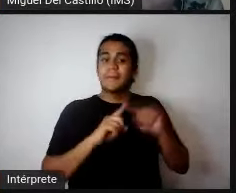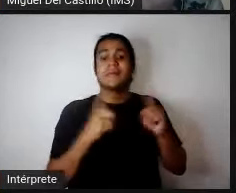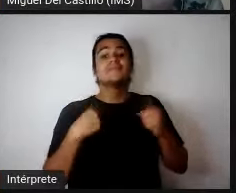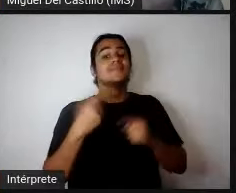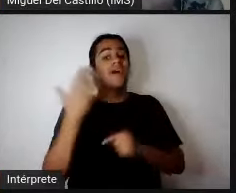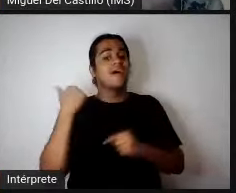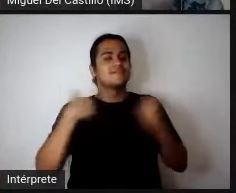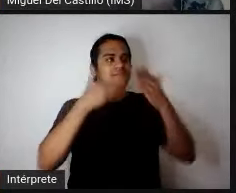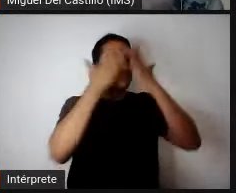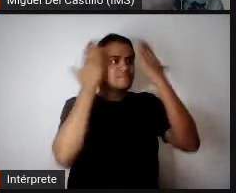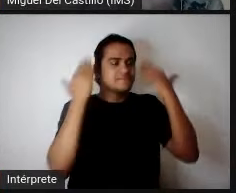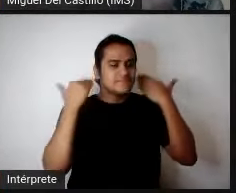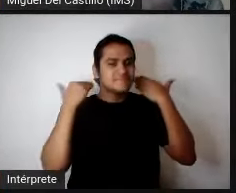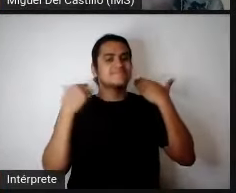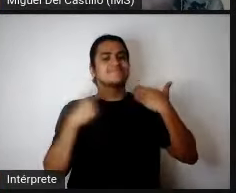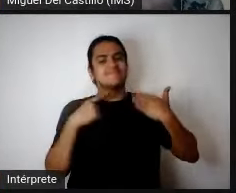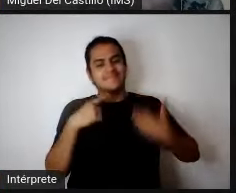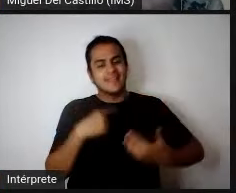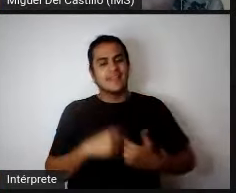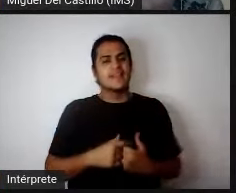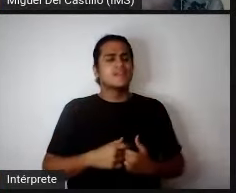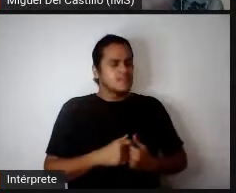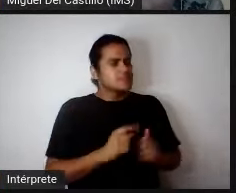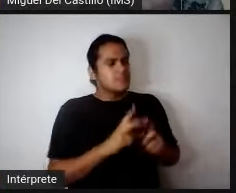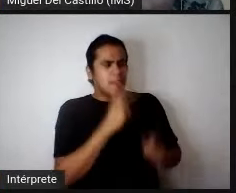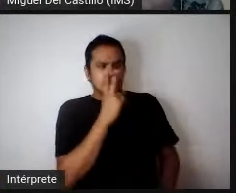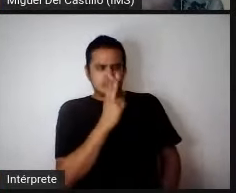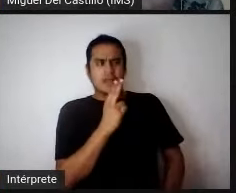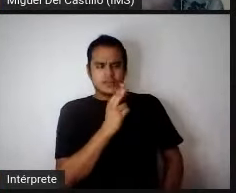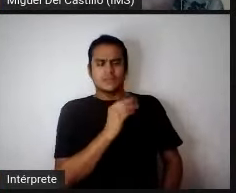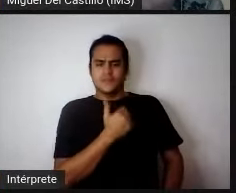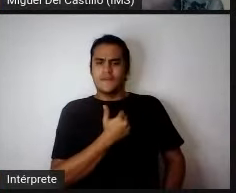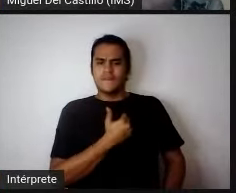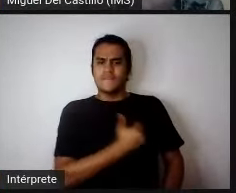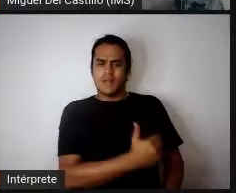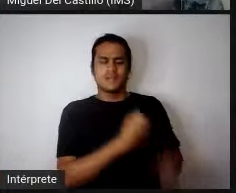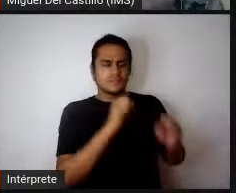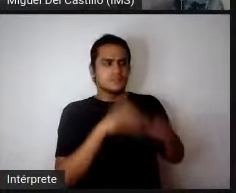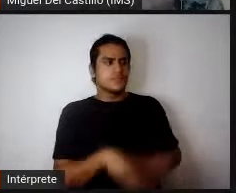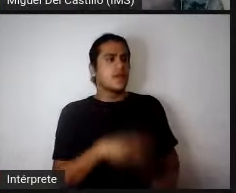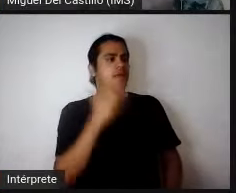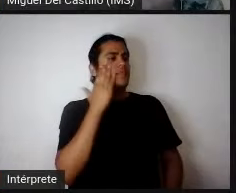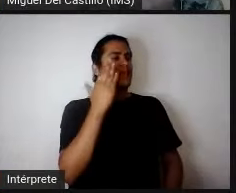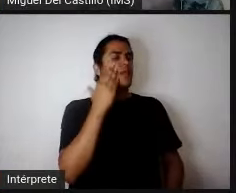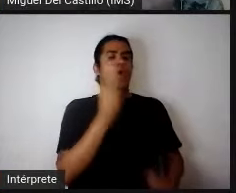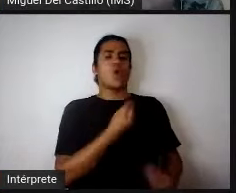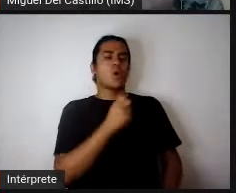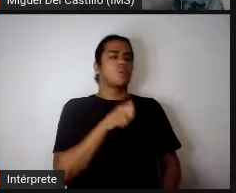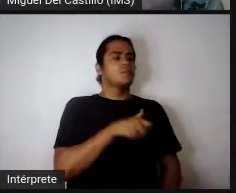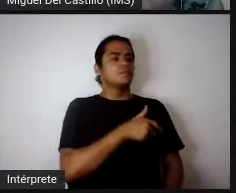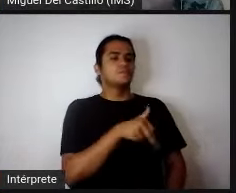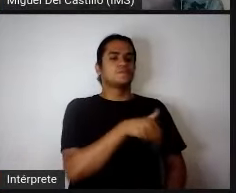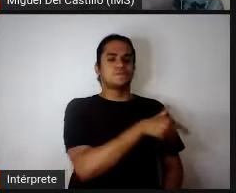longo. Mas ele disse, não, mas você vai saber andar. E ele me deu